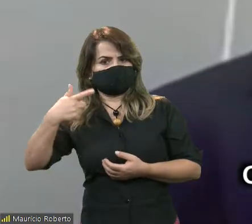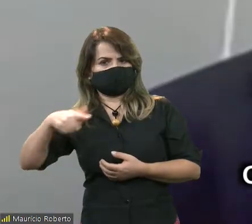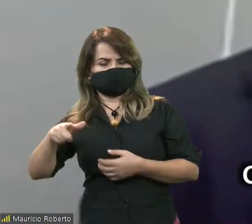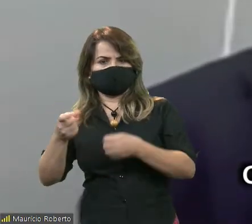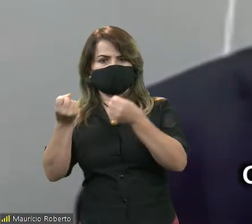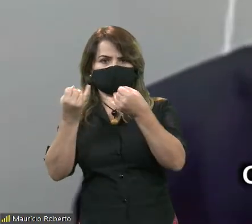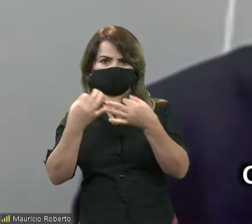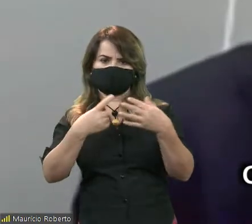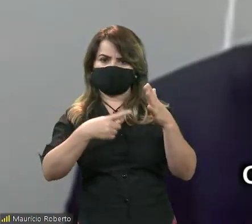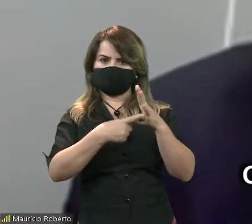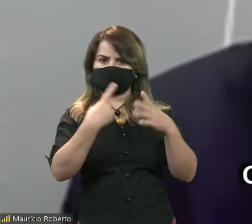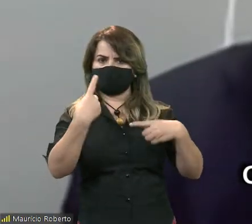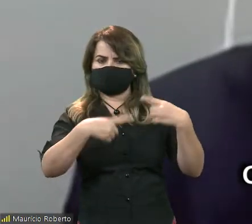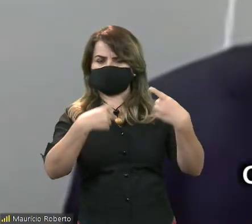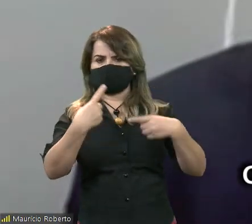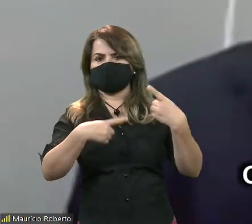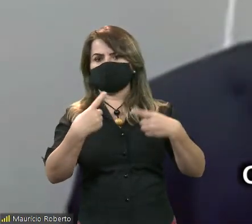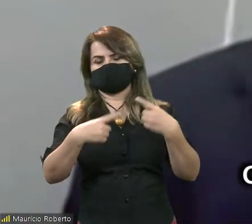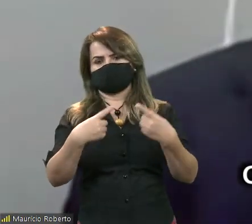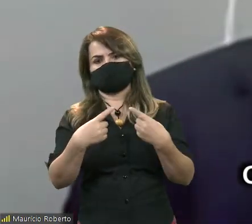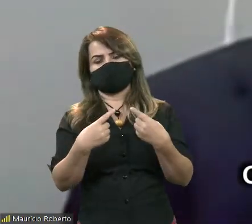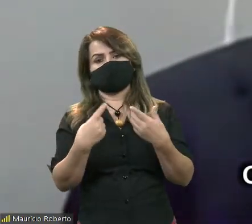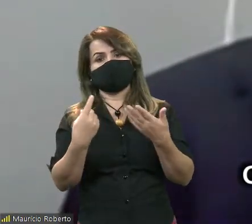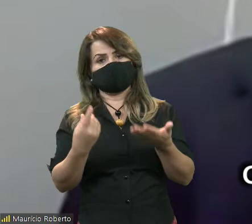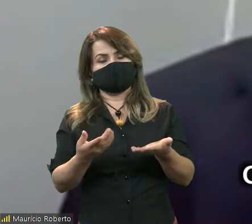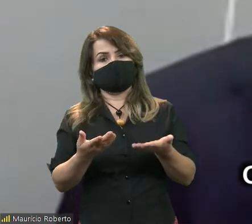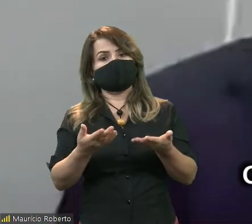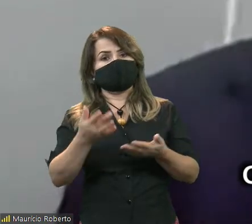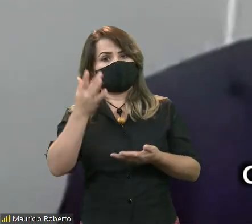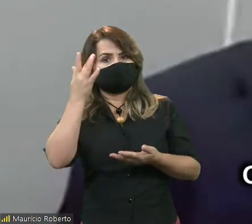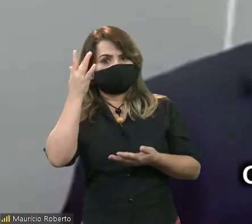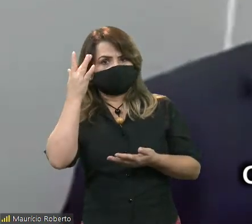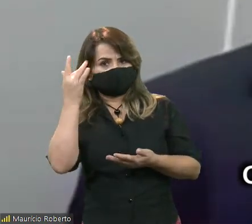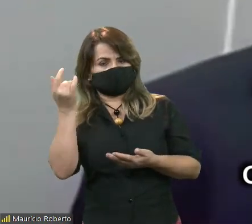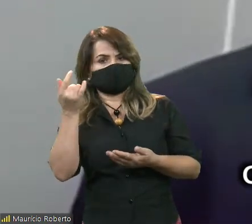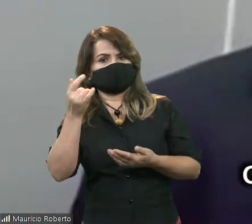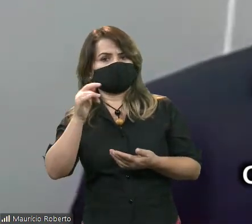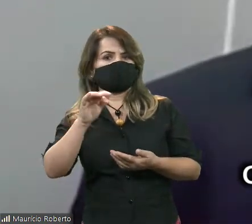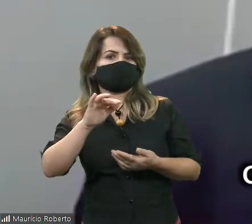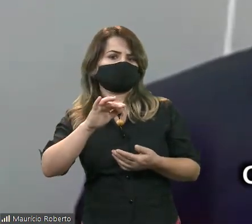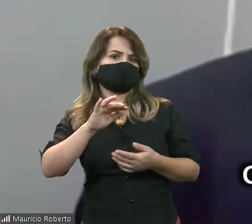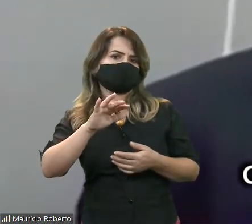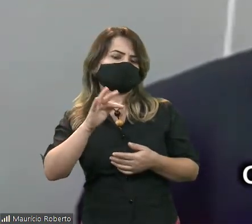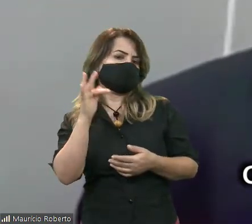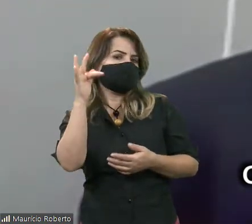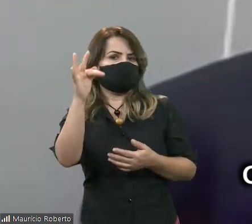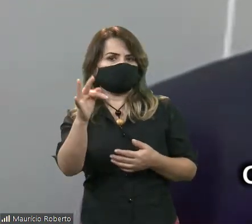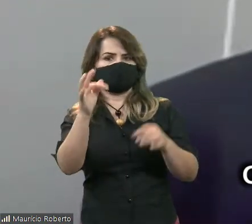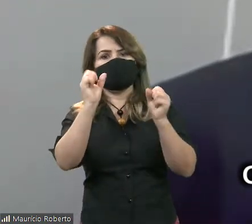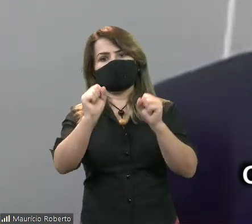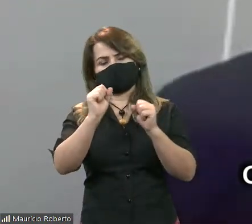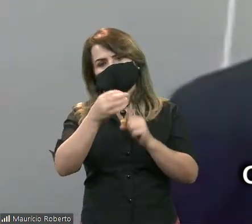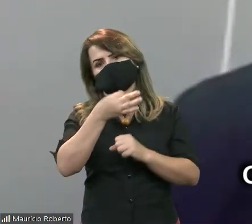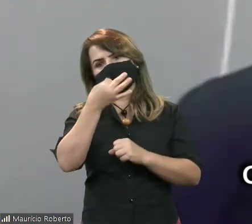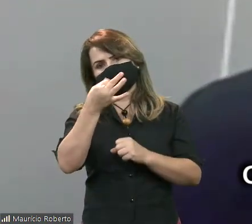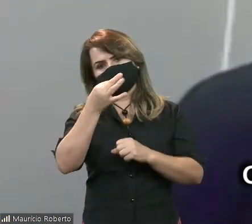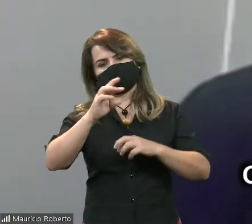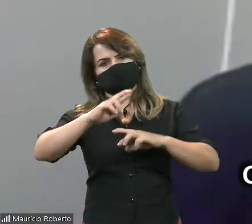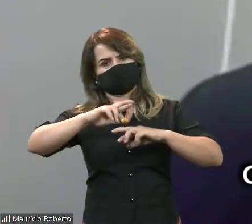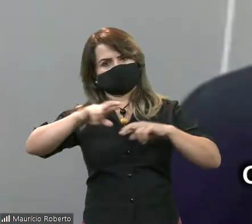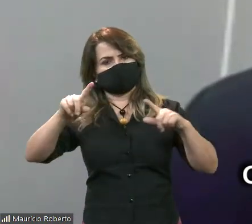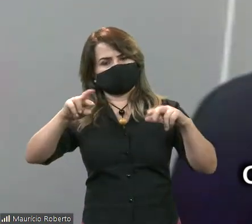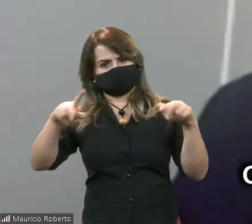primeira discussão, que nada impede, e amanhã cada um de nós mudarmos de opinião. Mas hoje eu acho que é salutar,